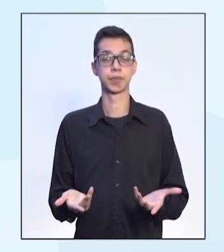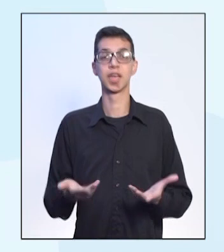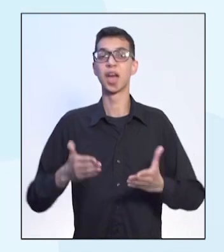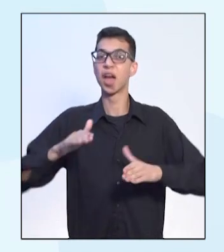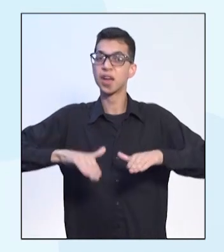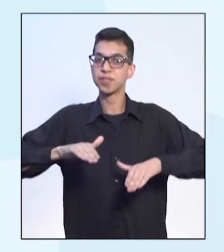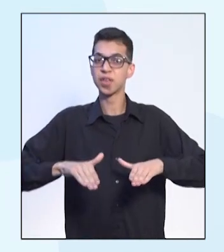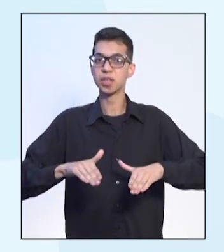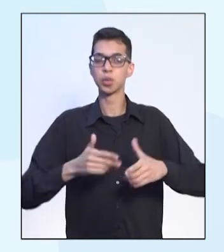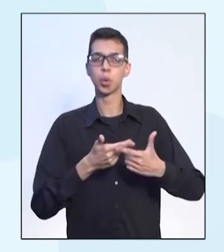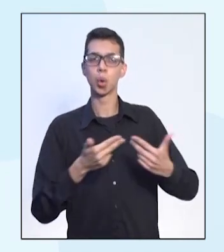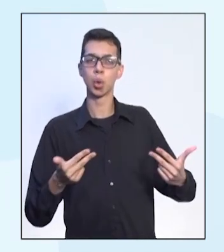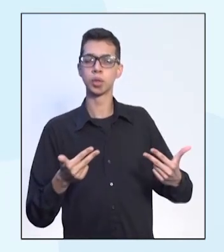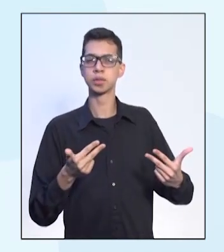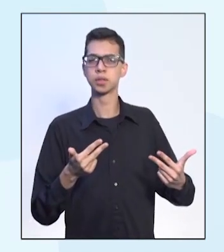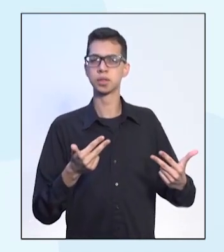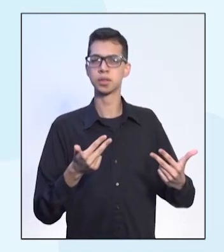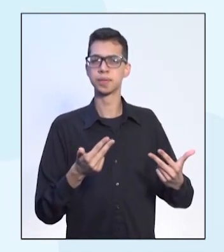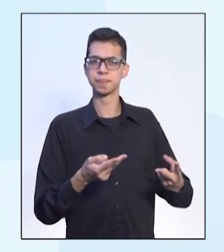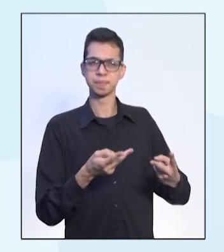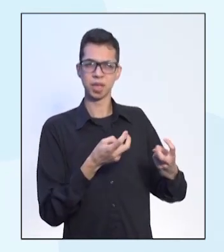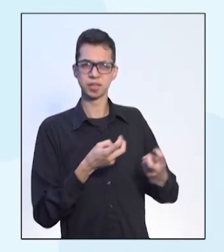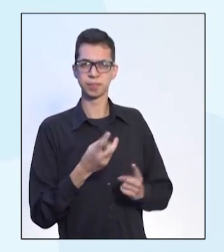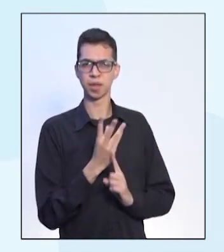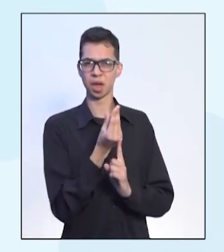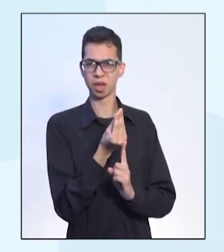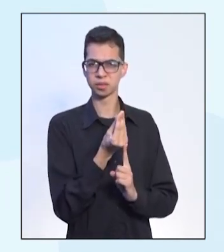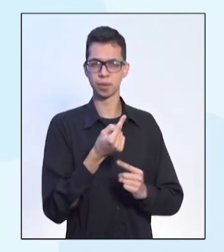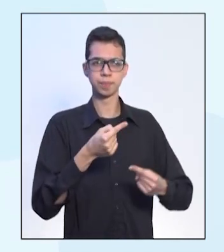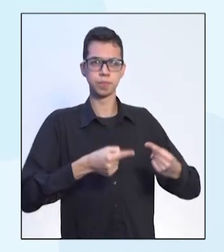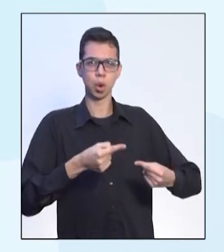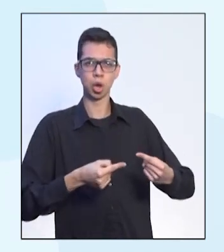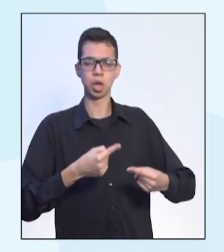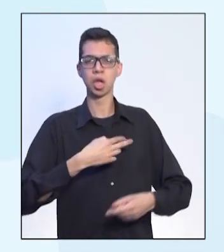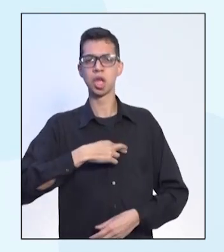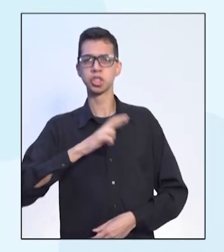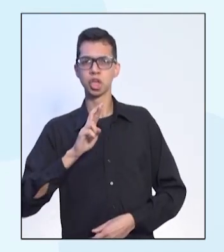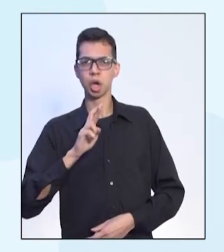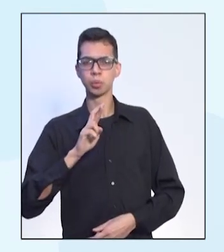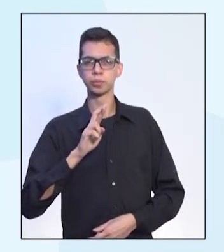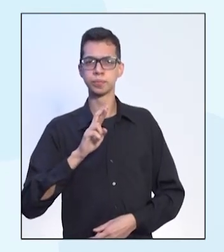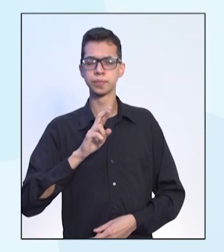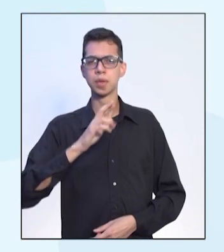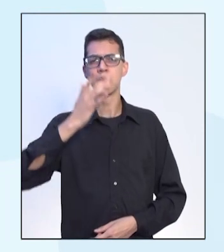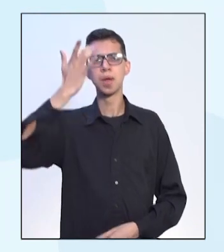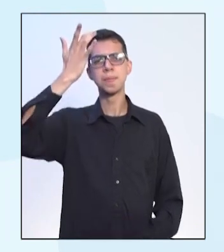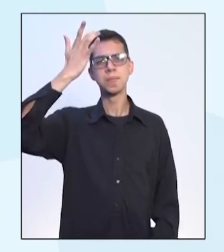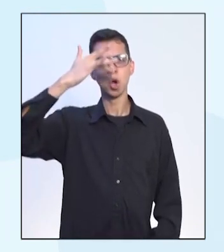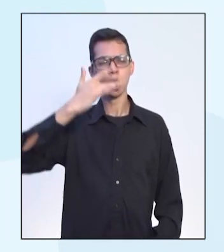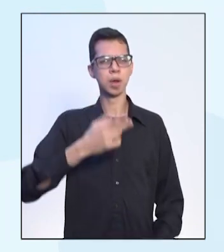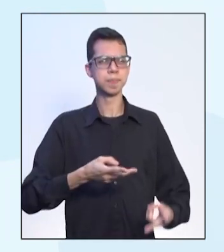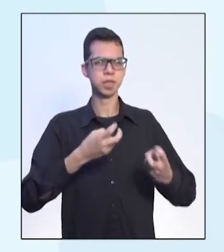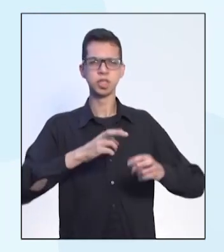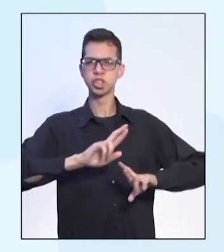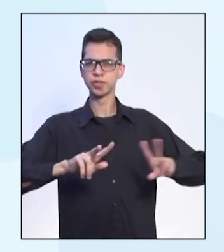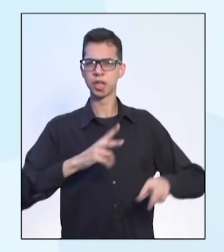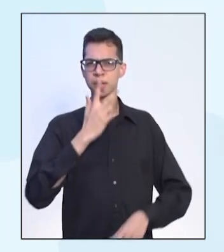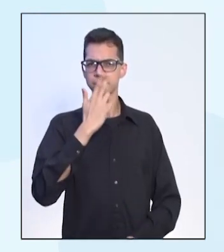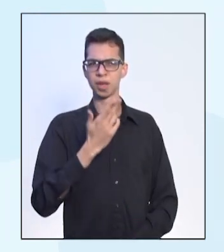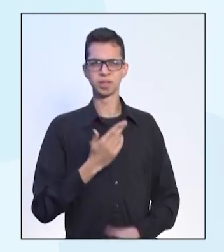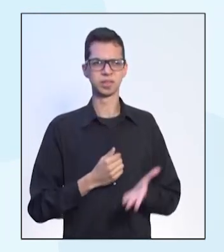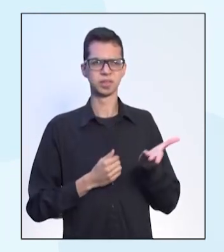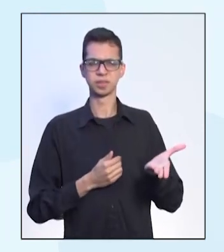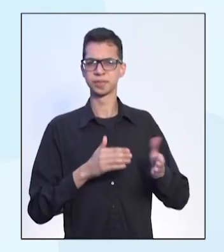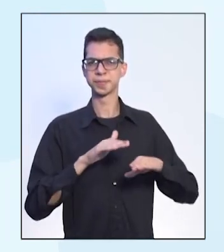desvalorizamos perspectivas artísticas, políticas, religiosas e morais diferentes da nossa? Sabendo